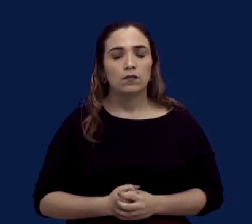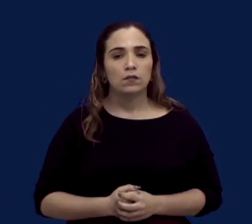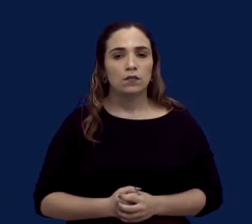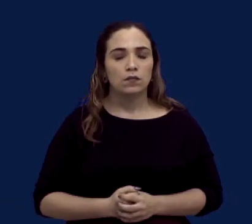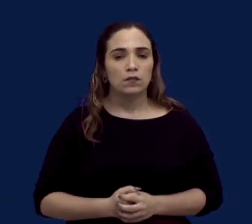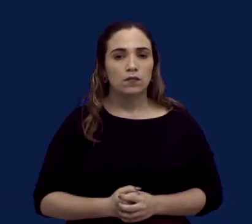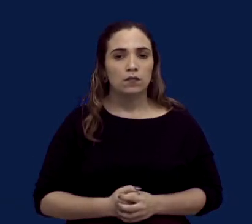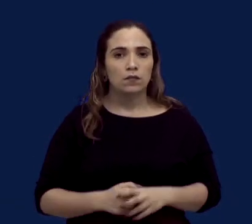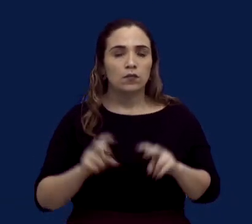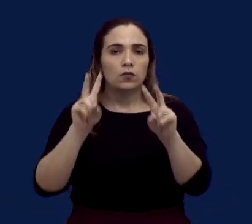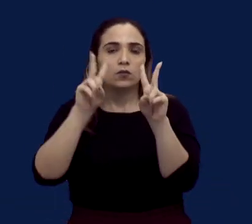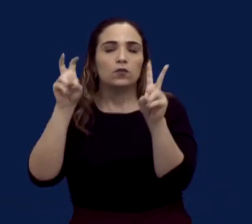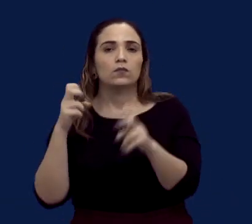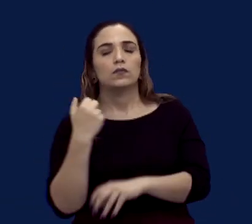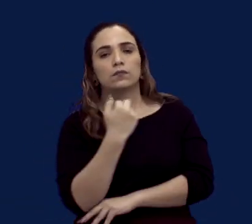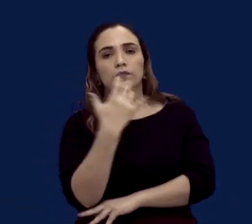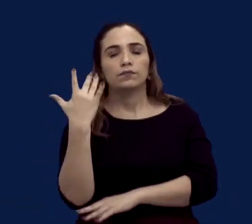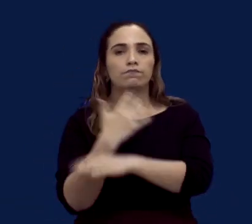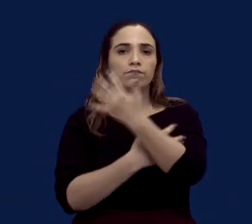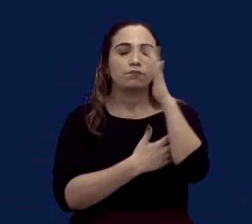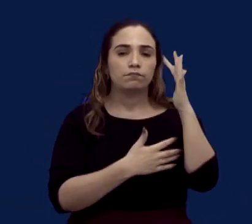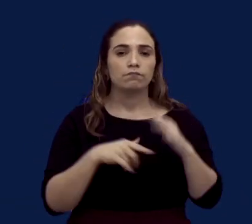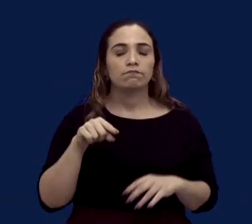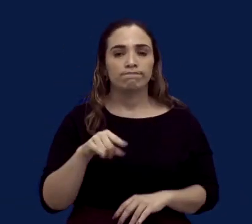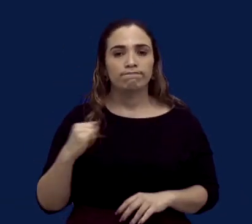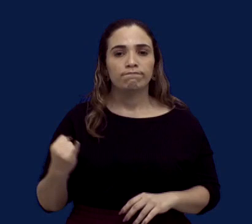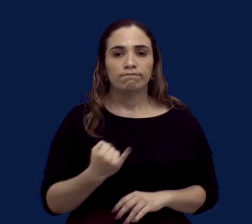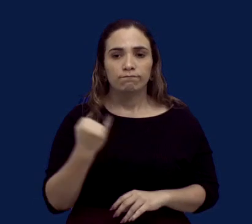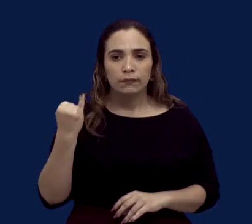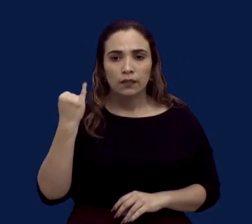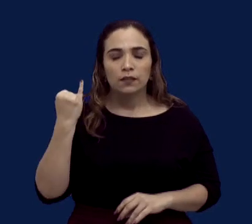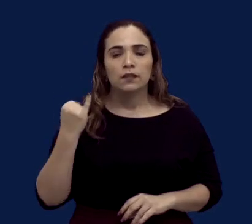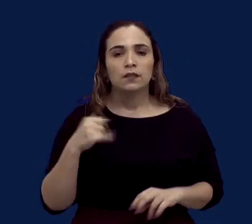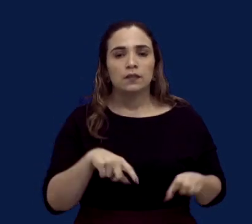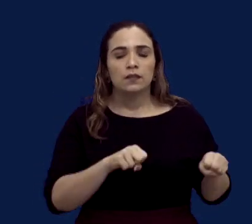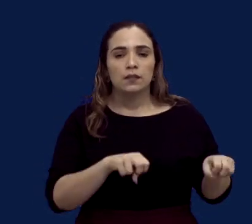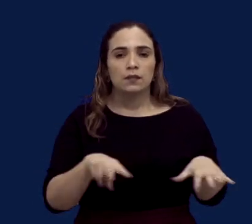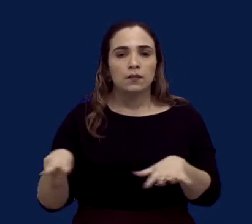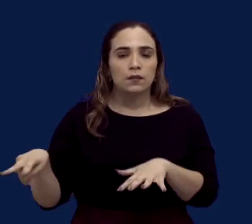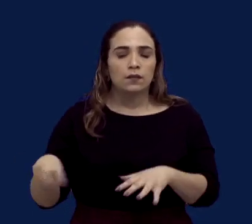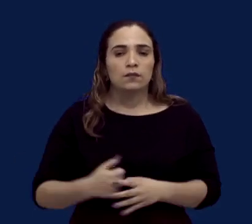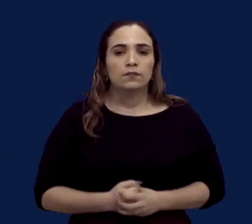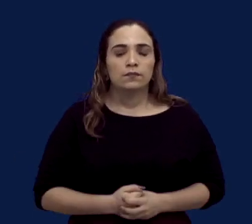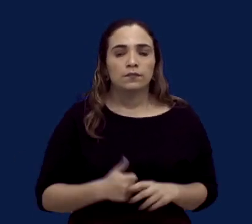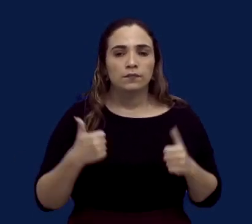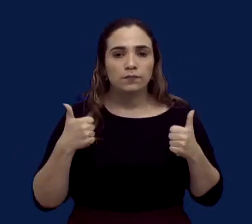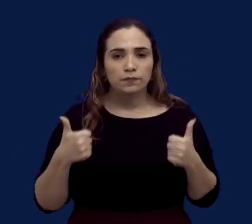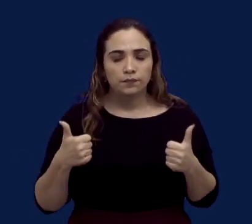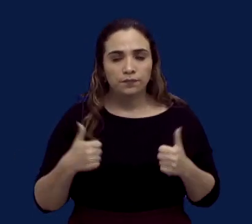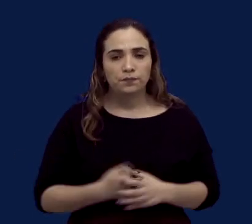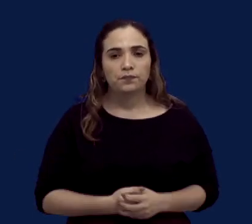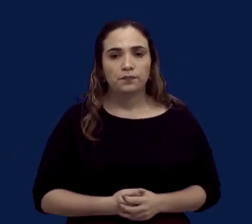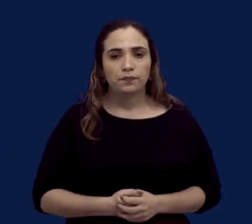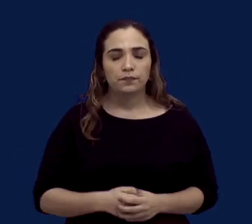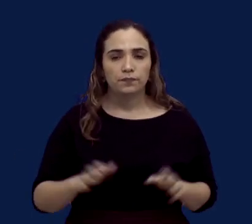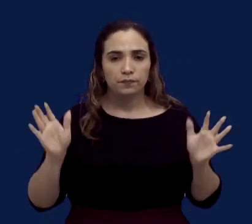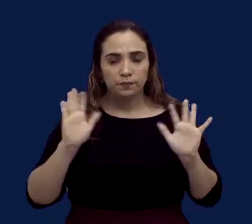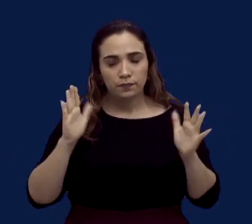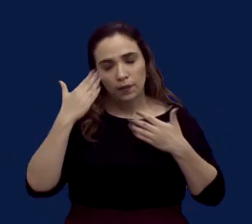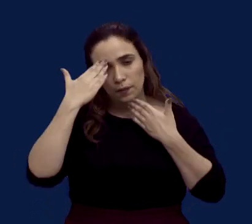temática do meio ambiente. Então, importantíssimo para essa semana, que é a Semana do Meio Ambiente, tá bom? Então, a gente